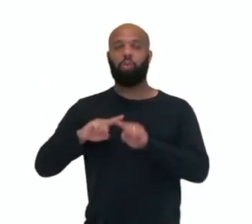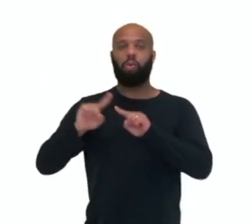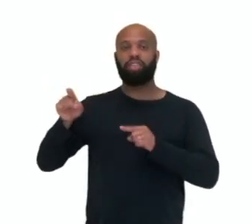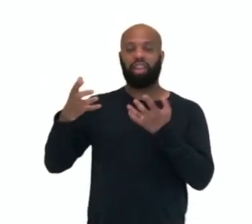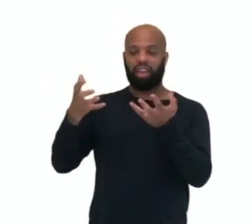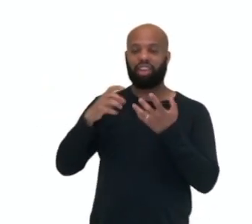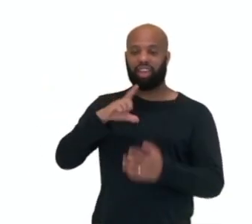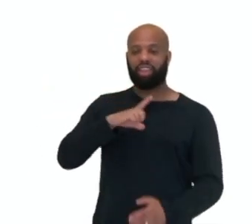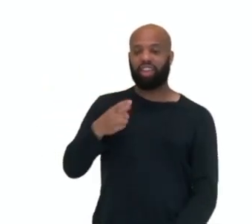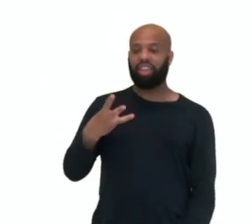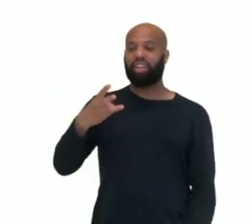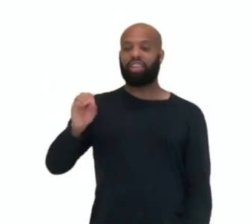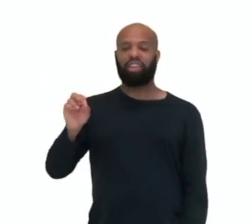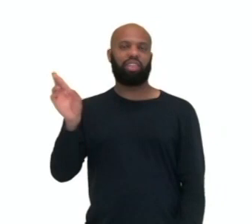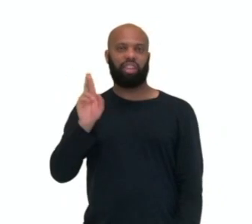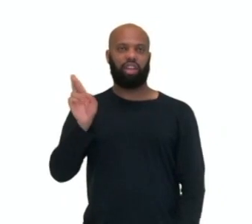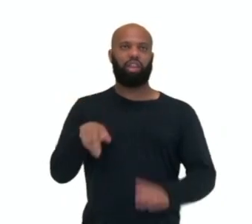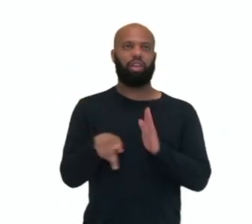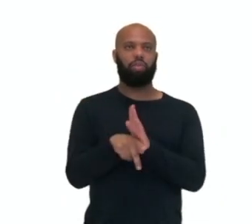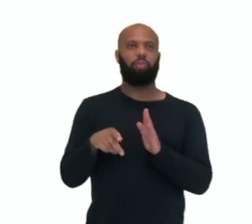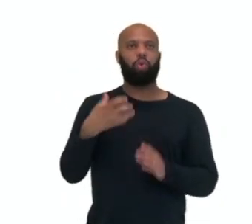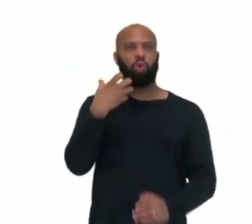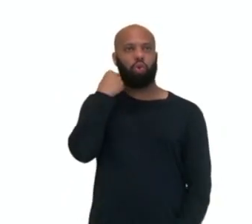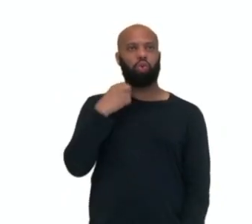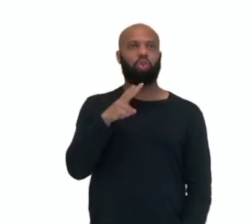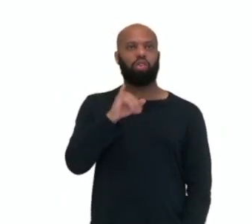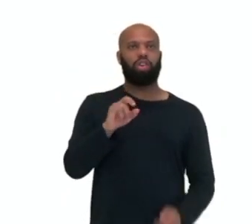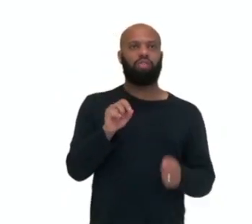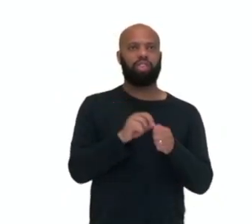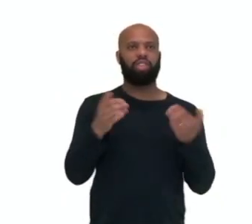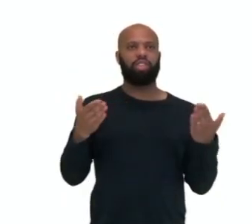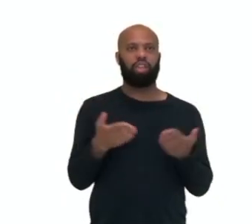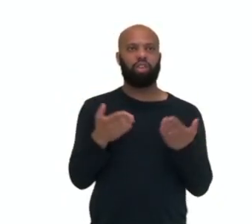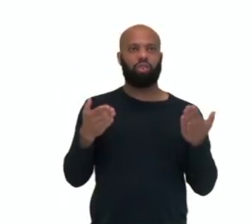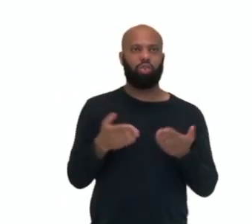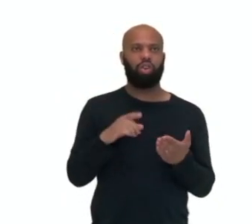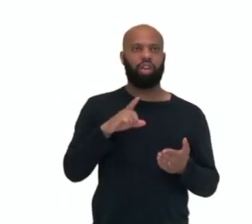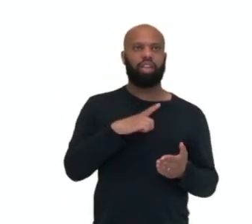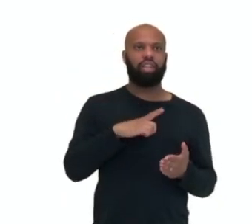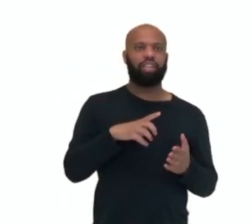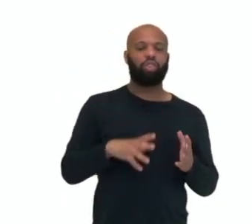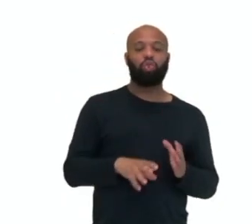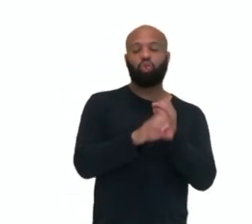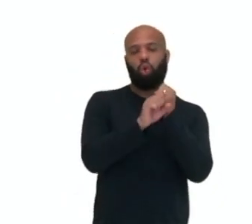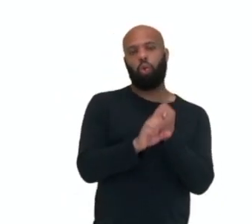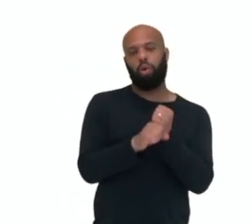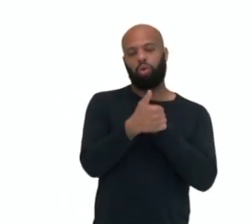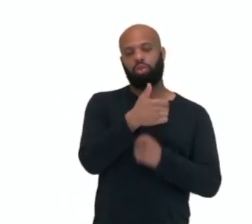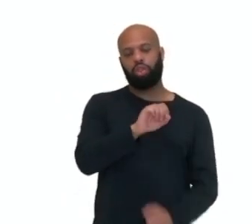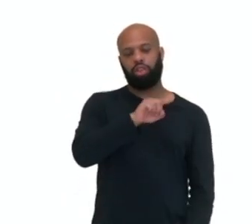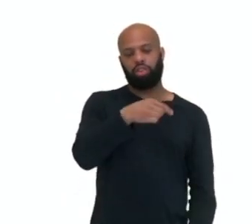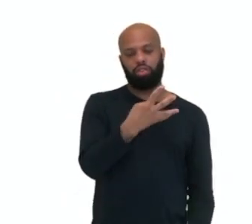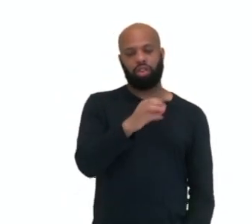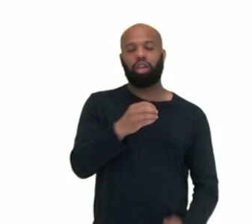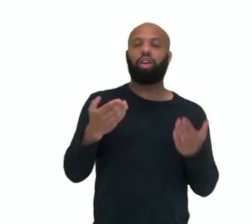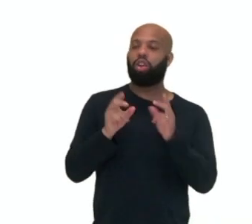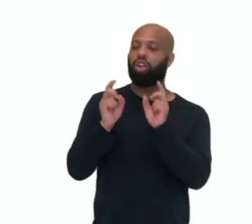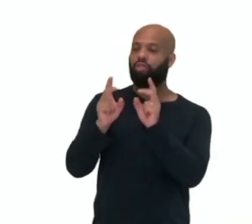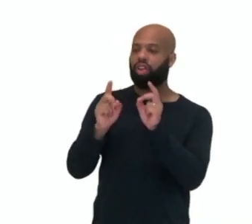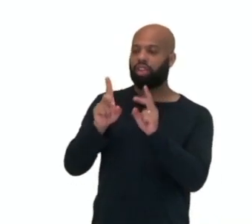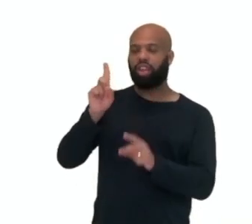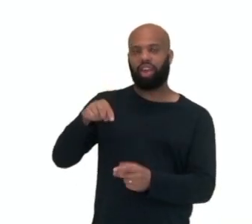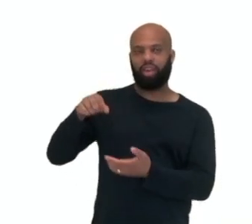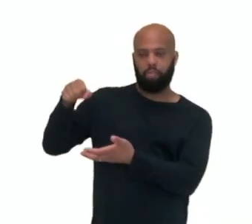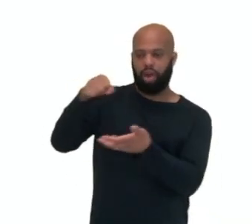ter R$ 30 de lucro, ela vai somar aos 10,40, portanto, o preço de venda vai ser R$